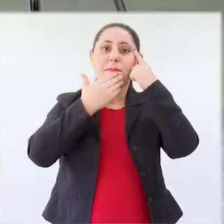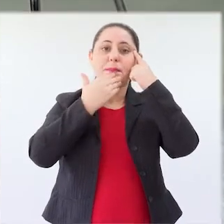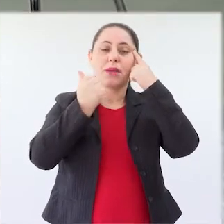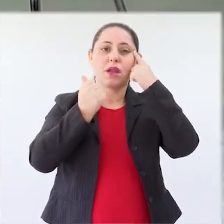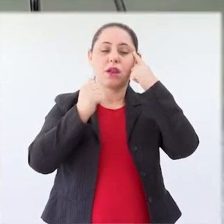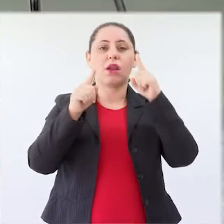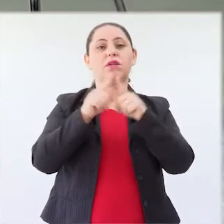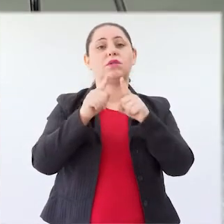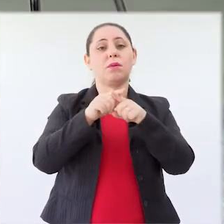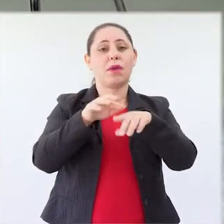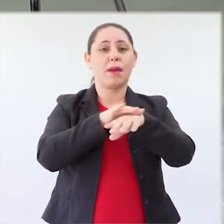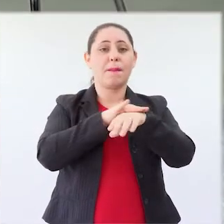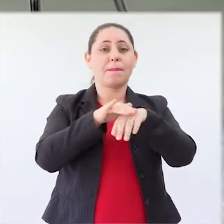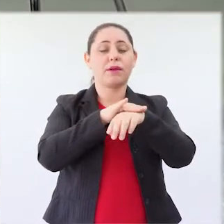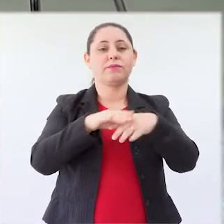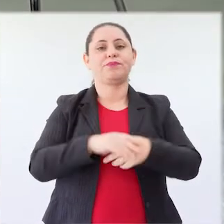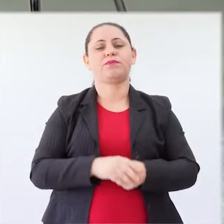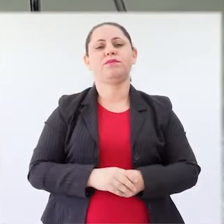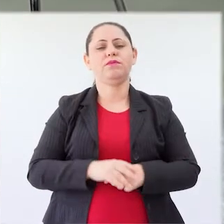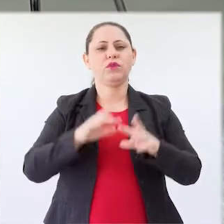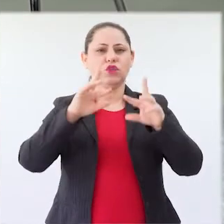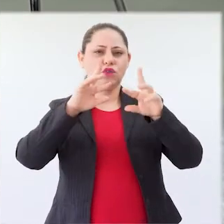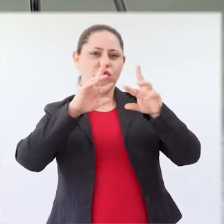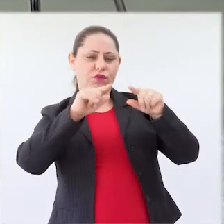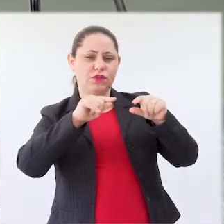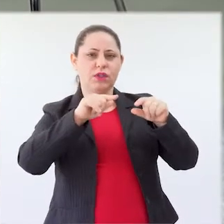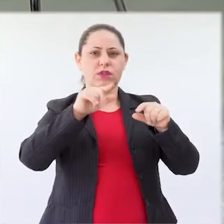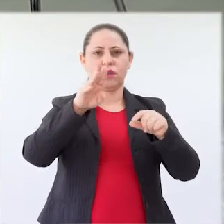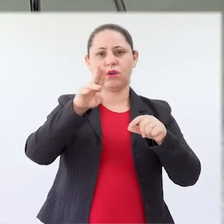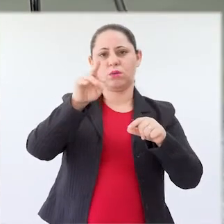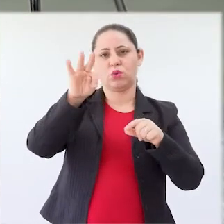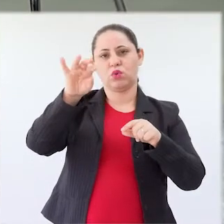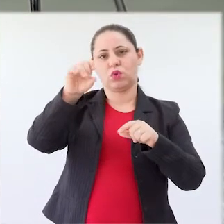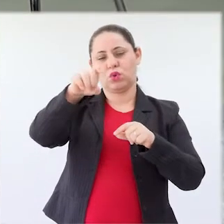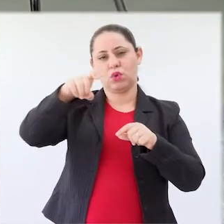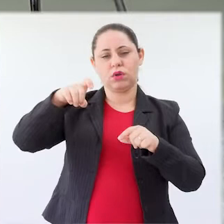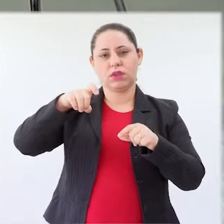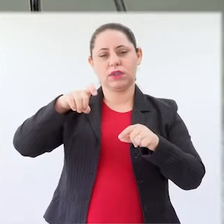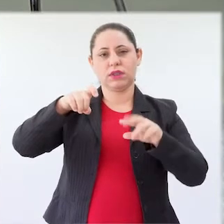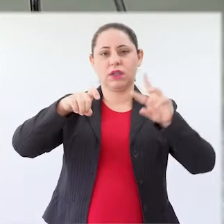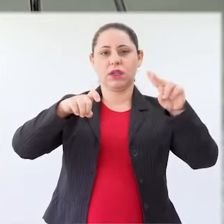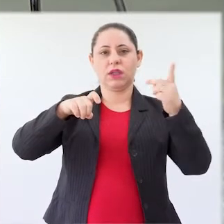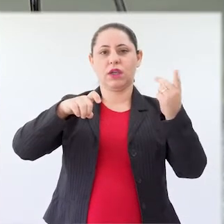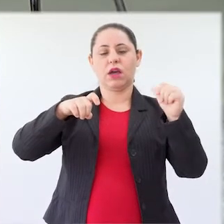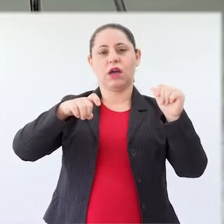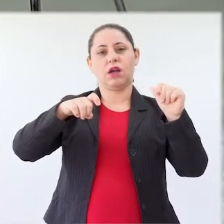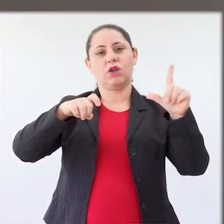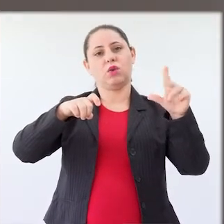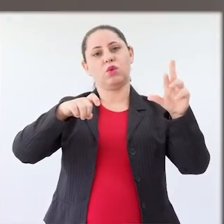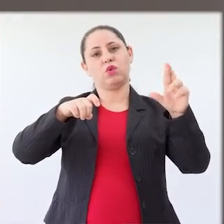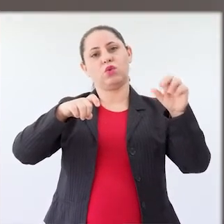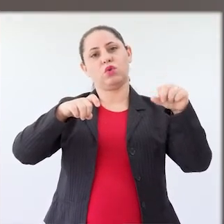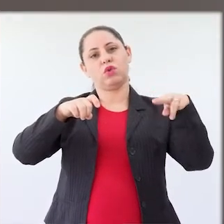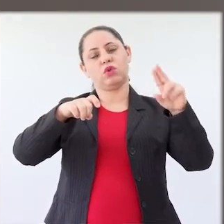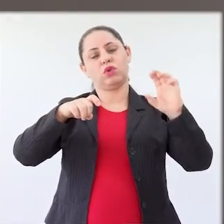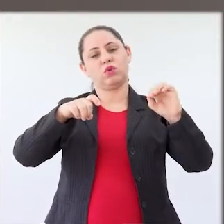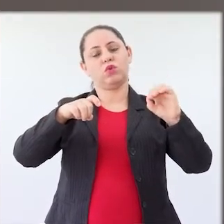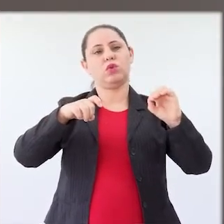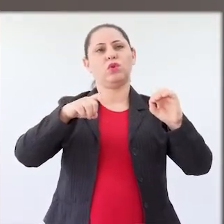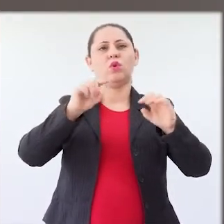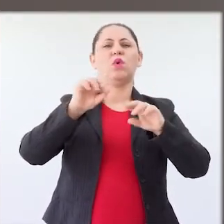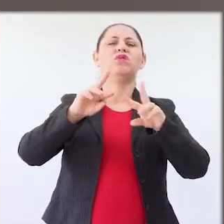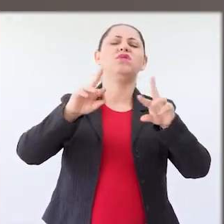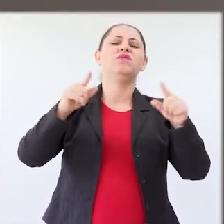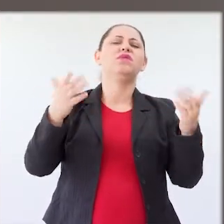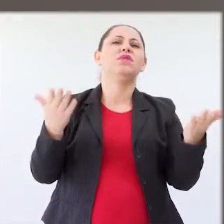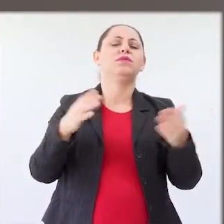hidratação e melhorar a qualidade ali da pele. E qual que é a diferença do Botox e o ácido hialurônico? As pessoas confundem um pouco, né? Muito.